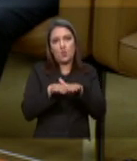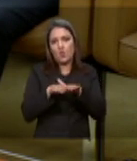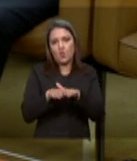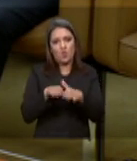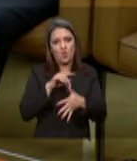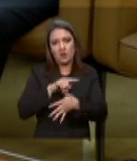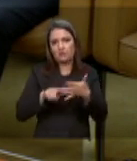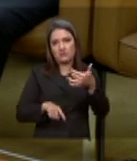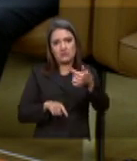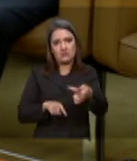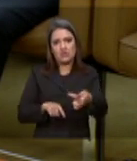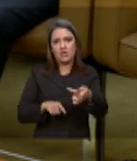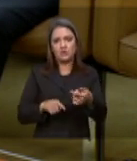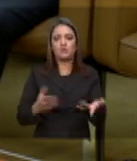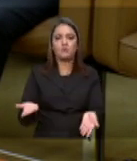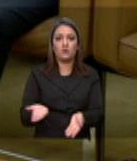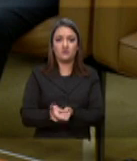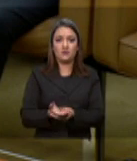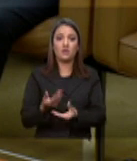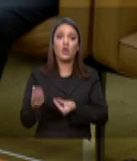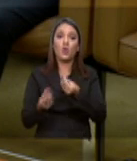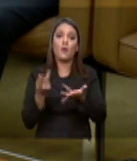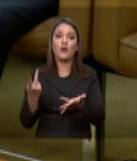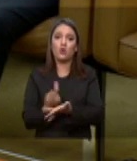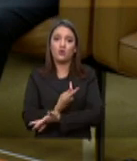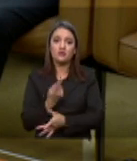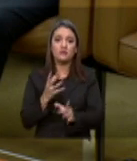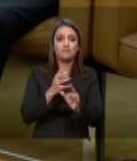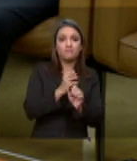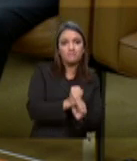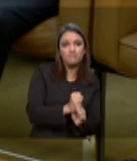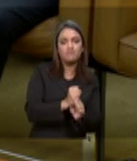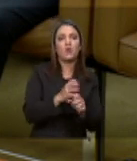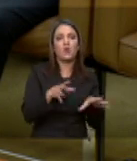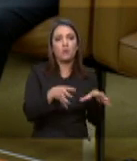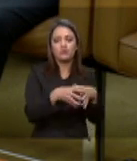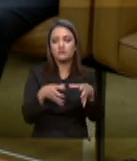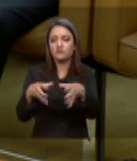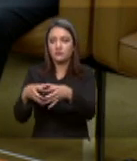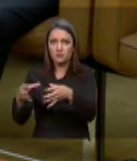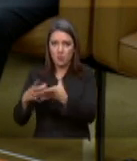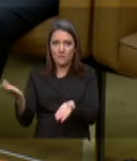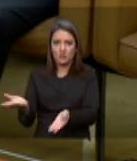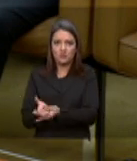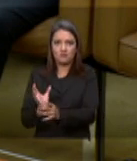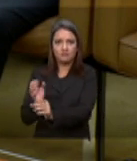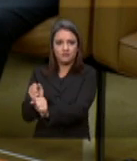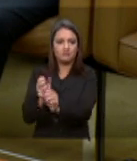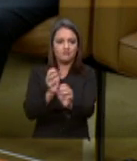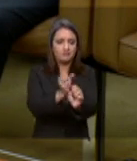a junção que foi feita, ela é pertinente. E